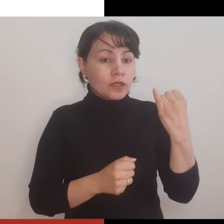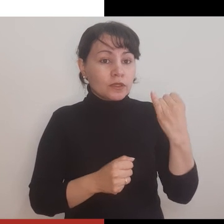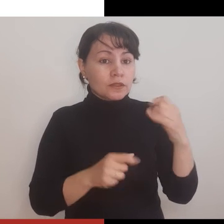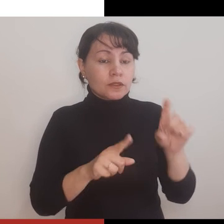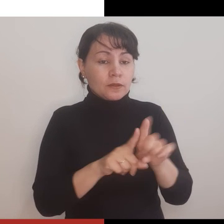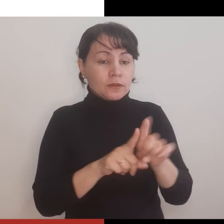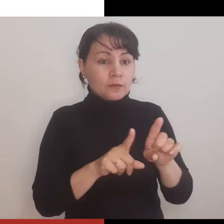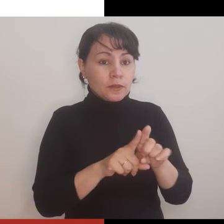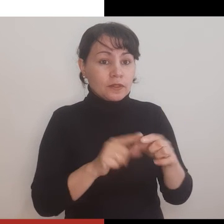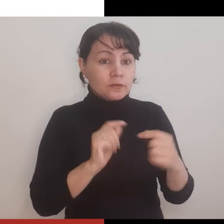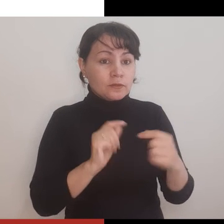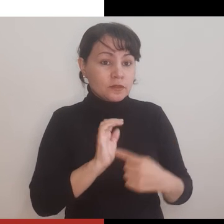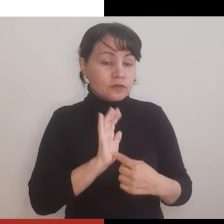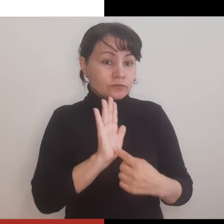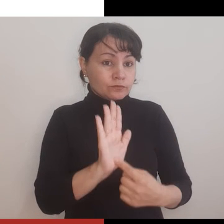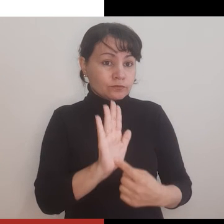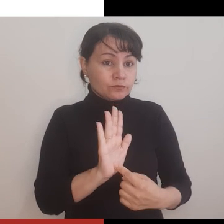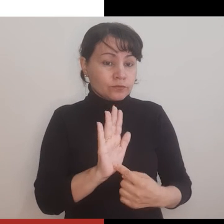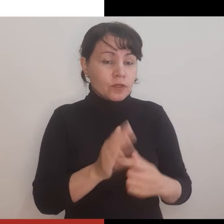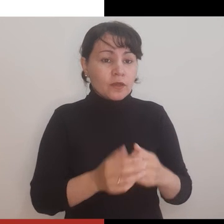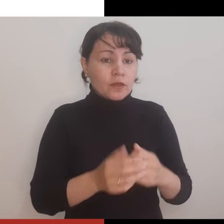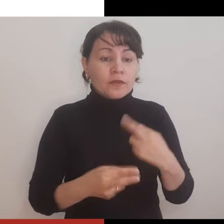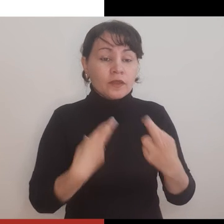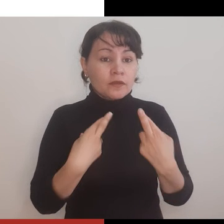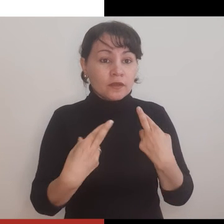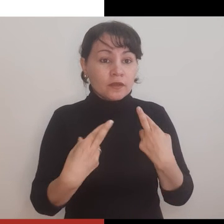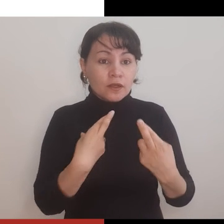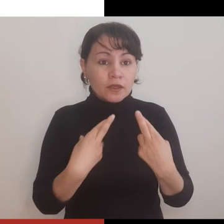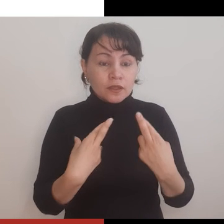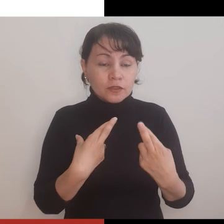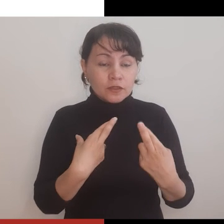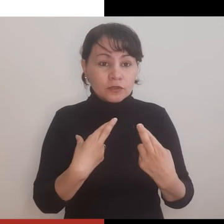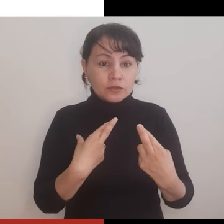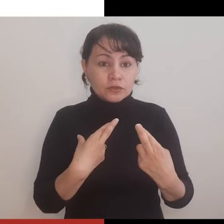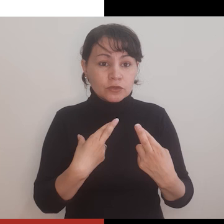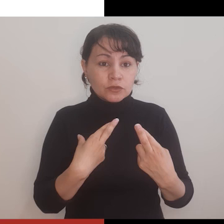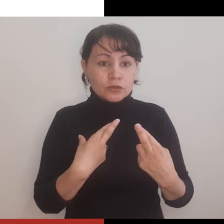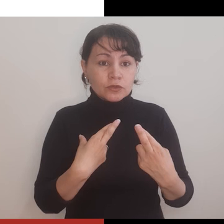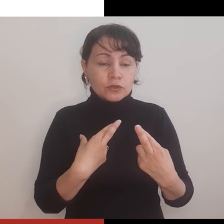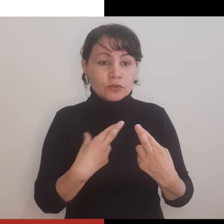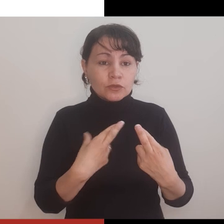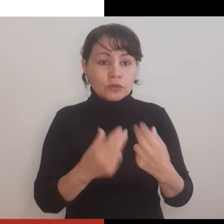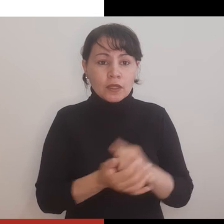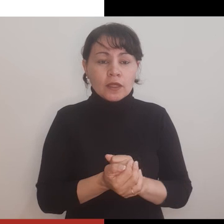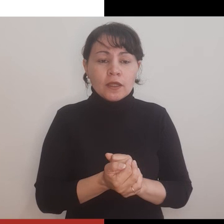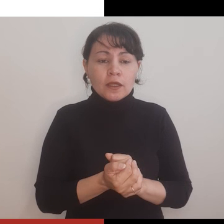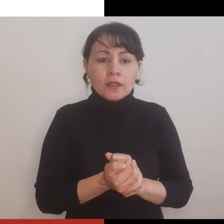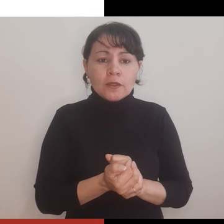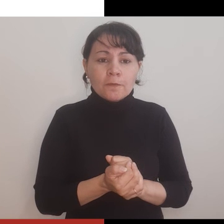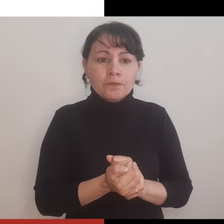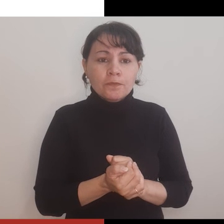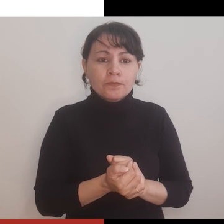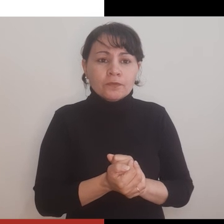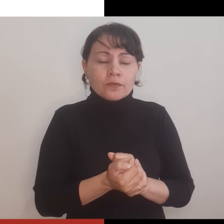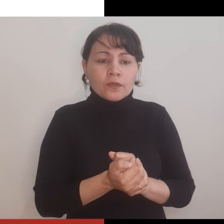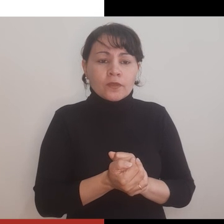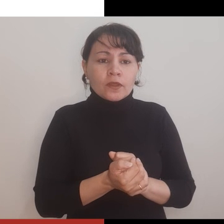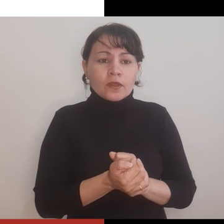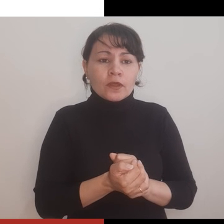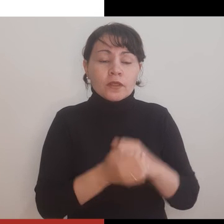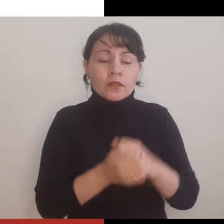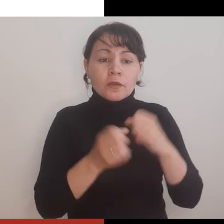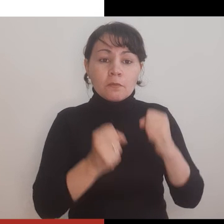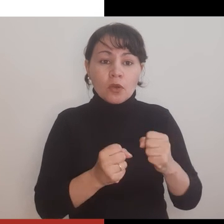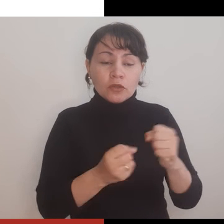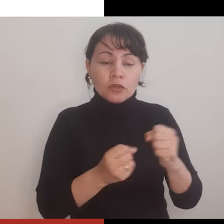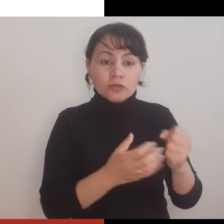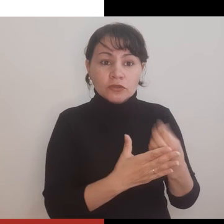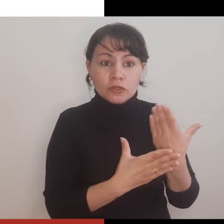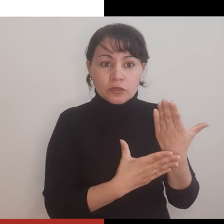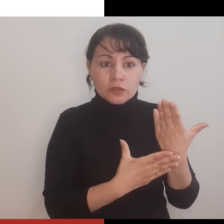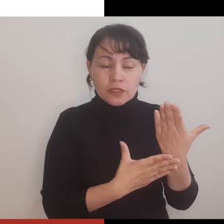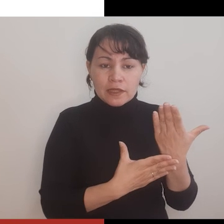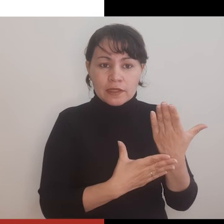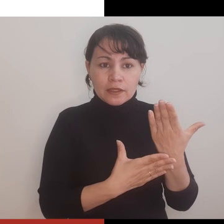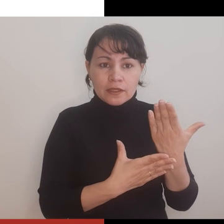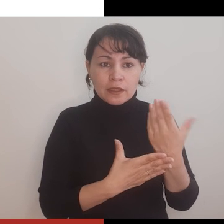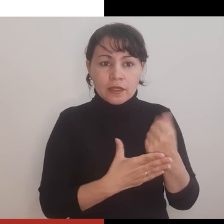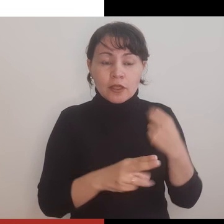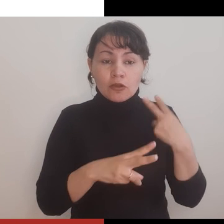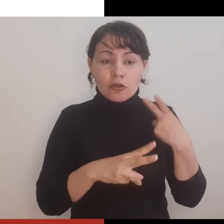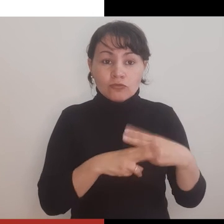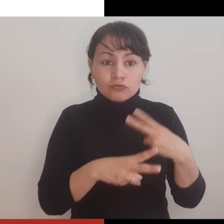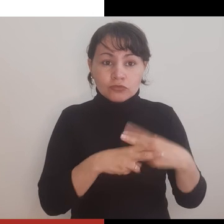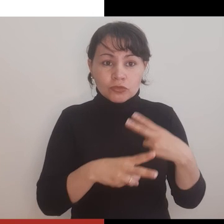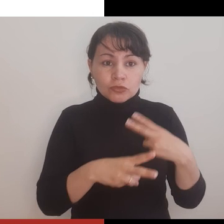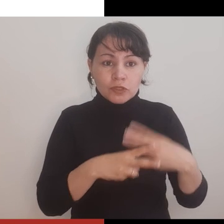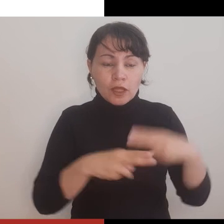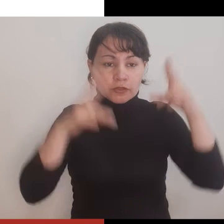pode destacar aqui está relacionado ao quão complexo pode ser um